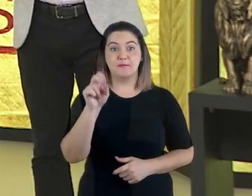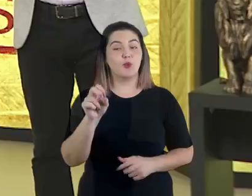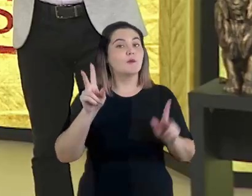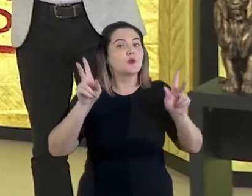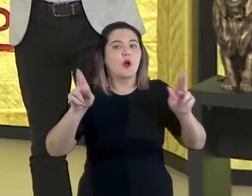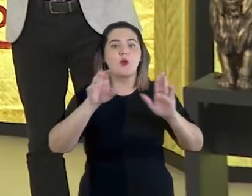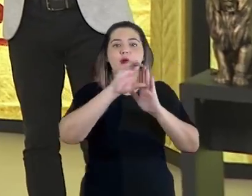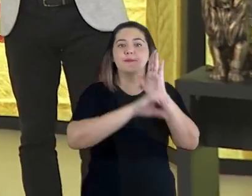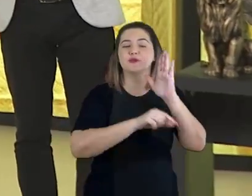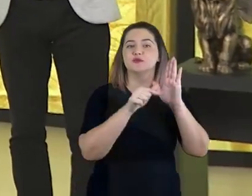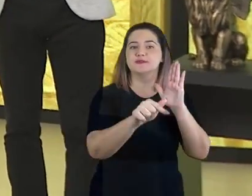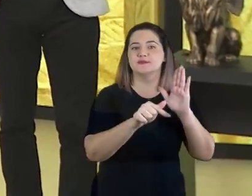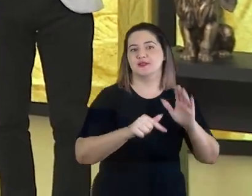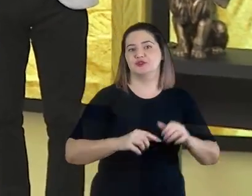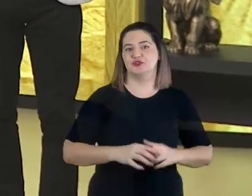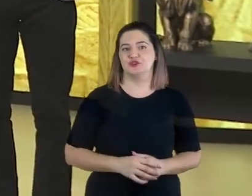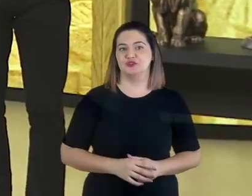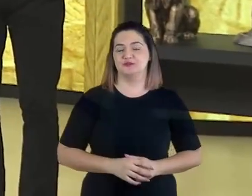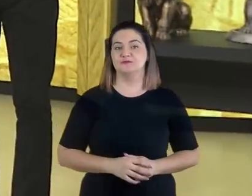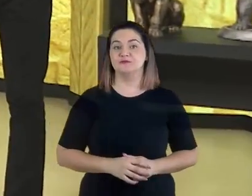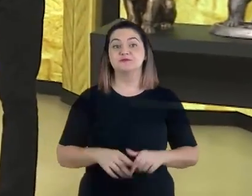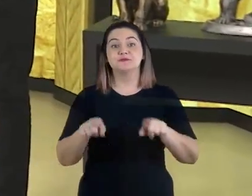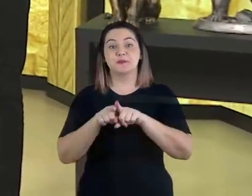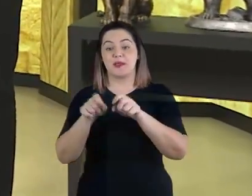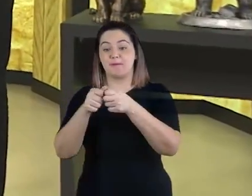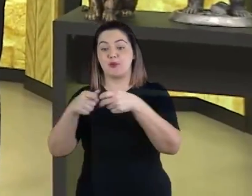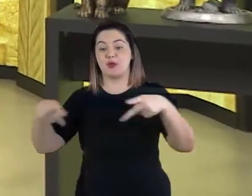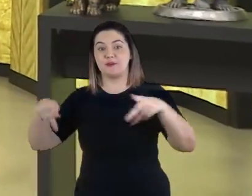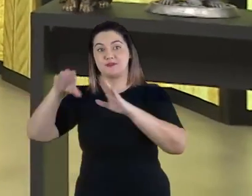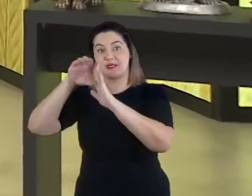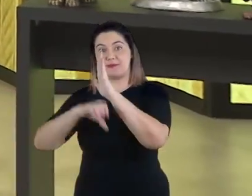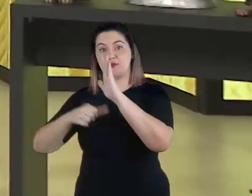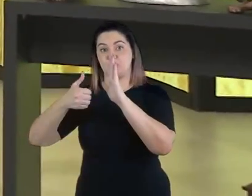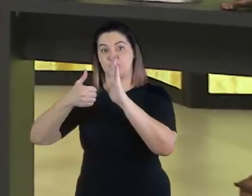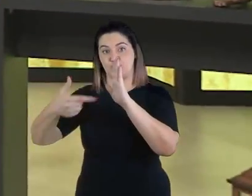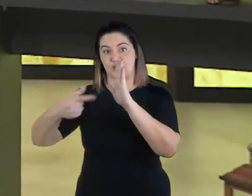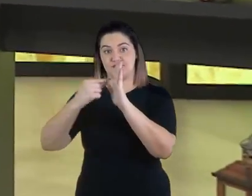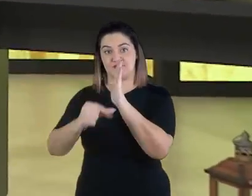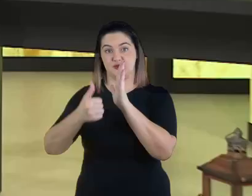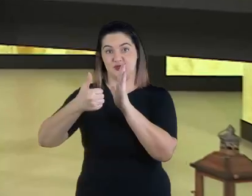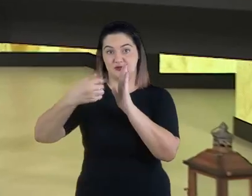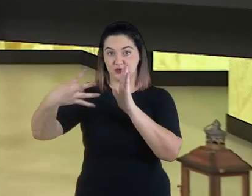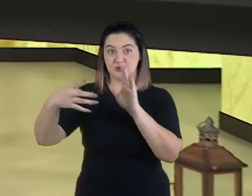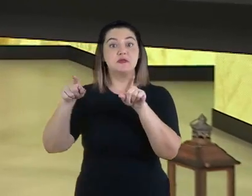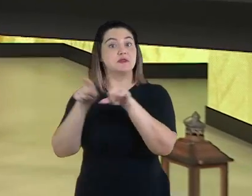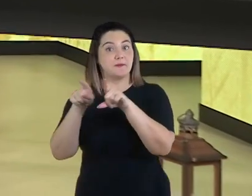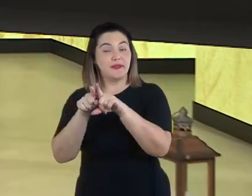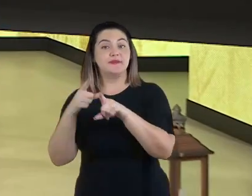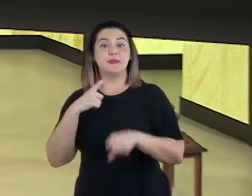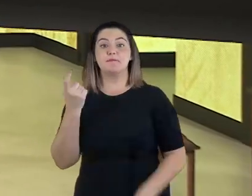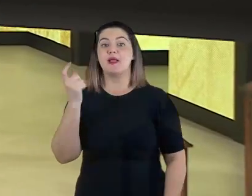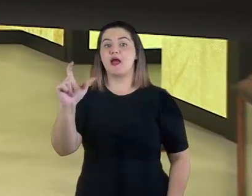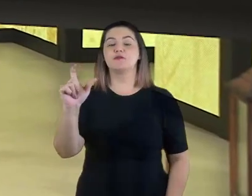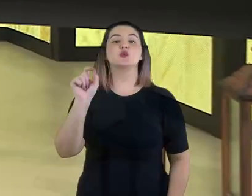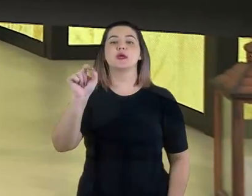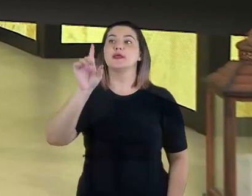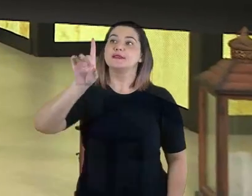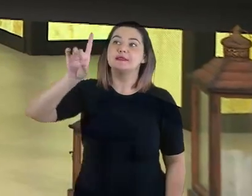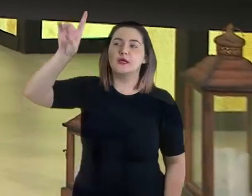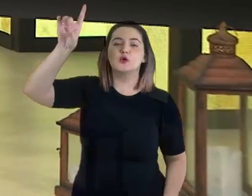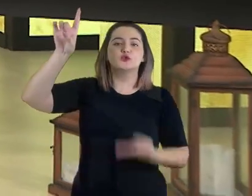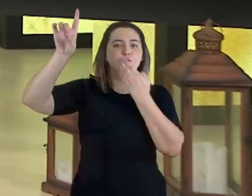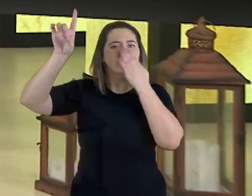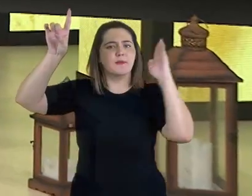mesma expressão é repetida em Apocalipse capítulo 12, versículo 14, onde Deus promete proteger o seu